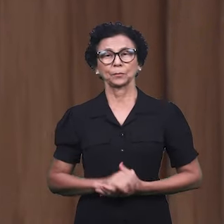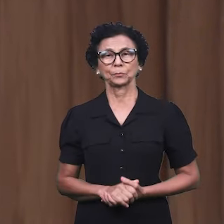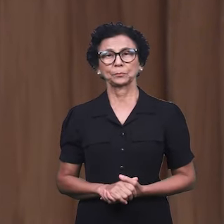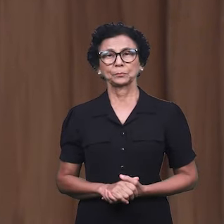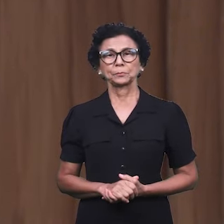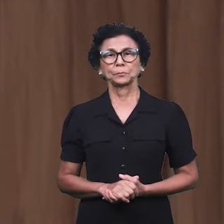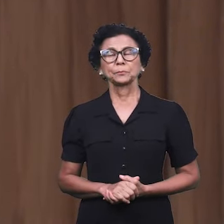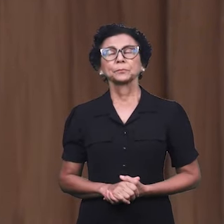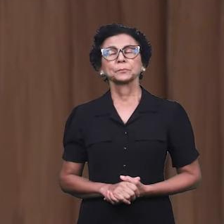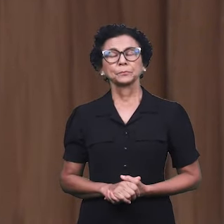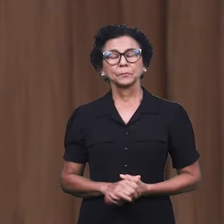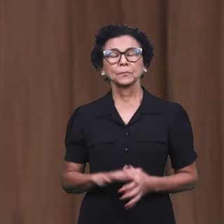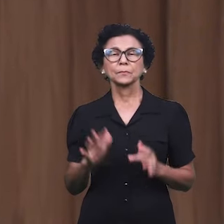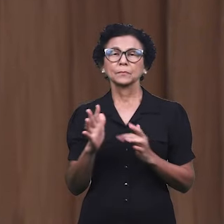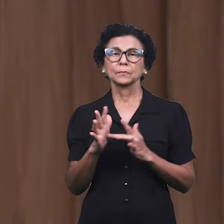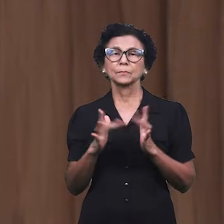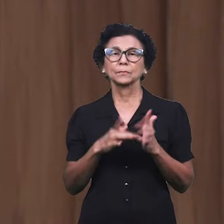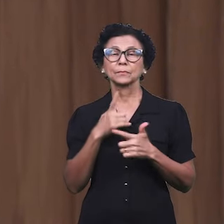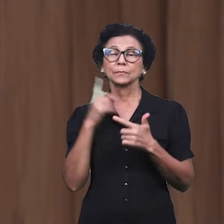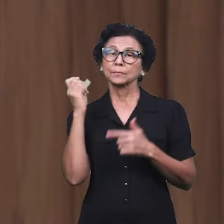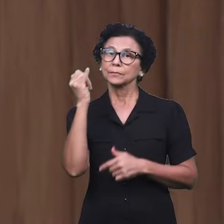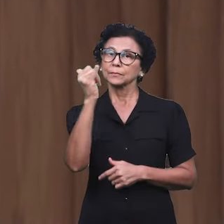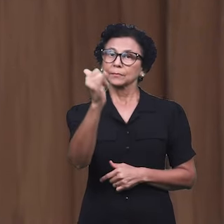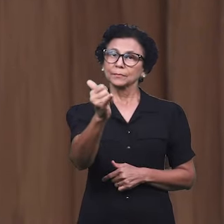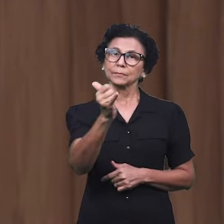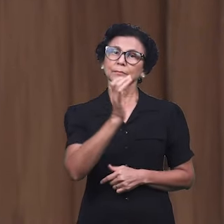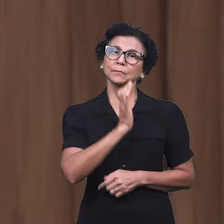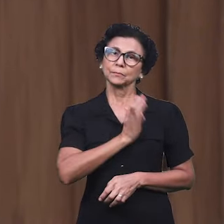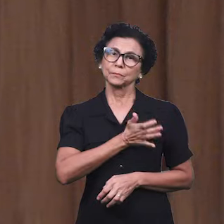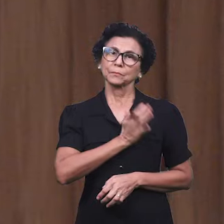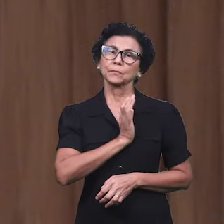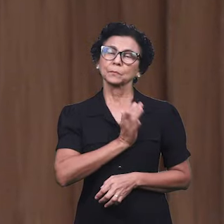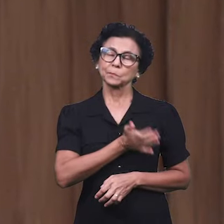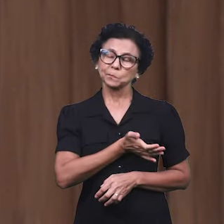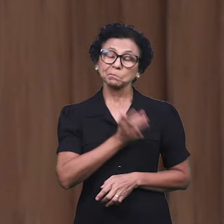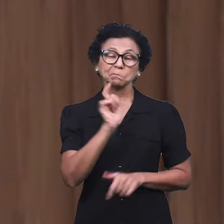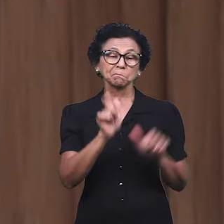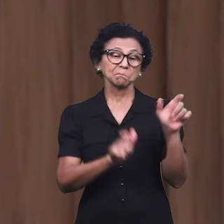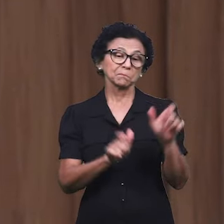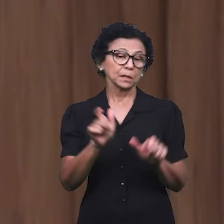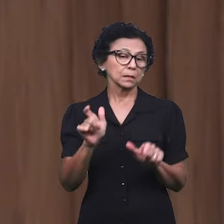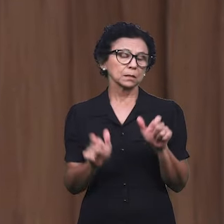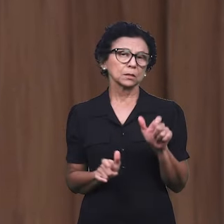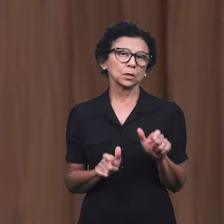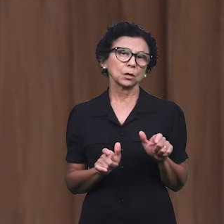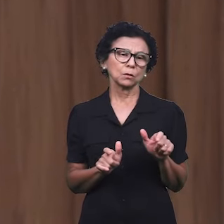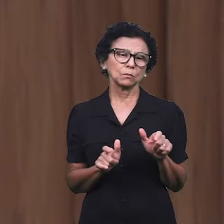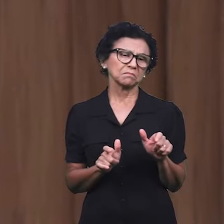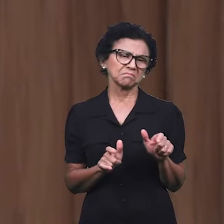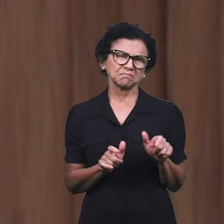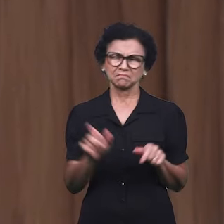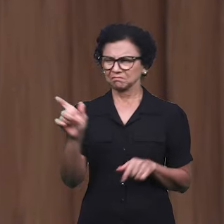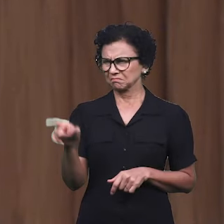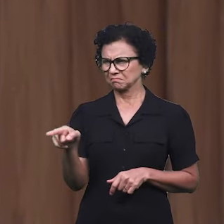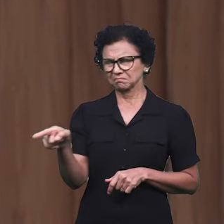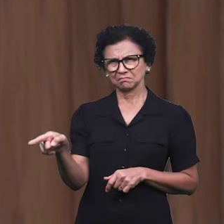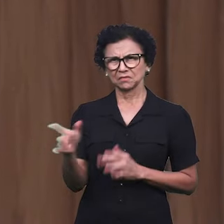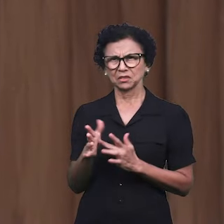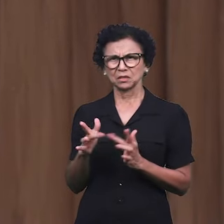quer se revelar. E muitos entendem que sabem tudo sobre Jesus.